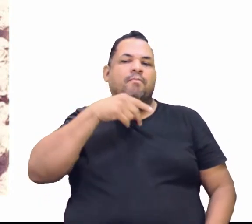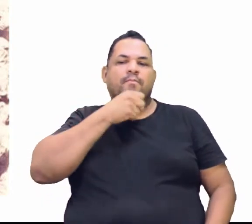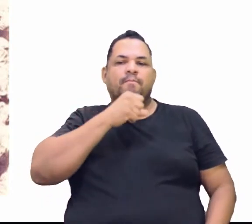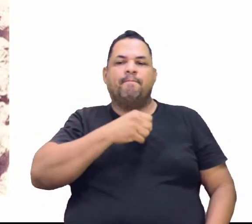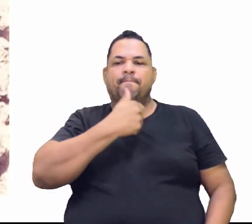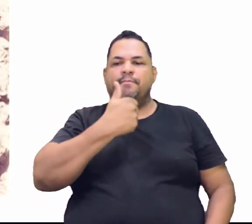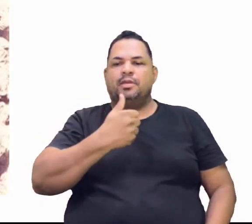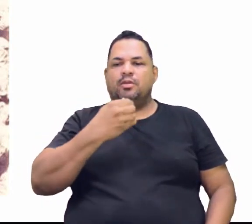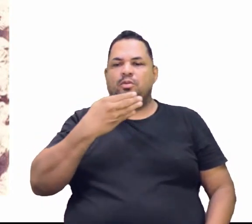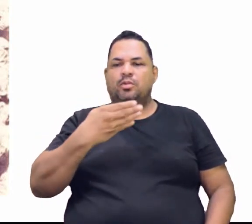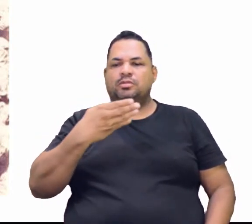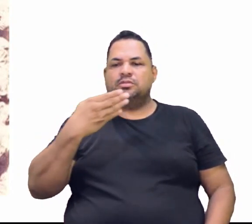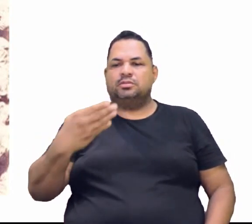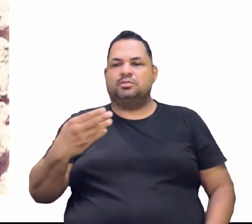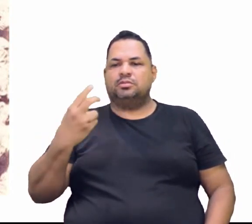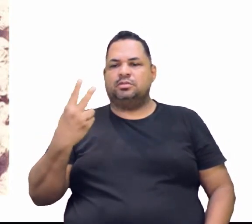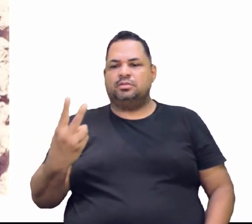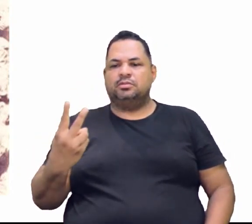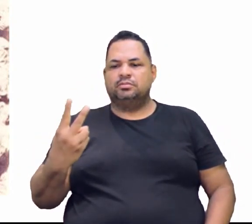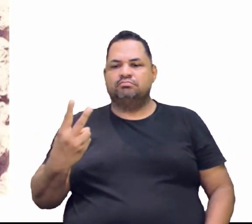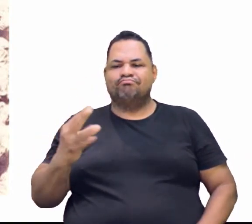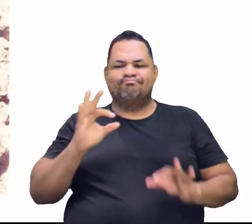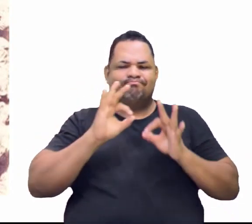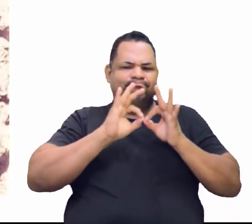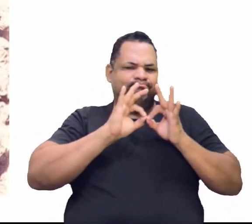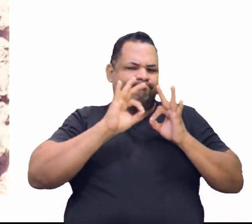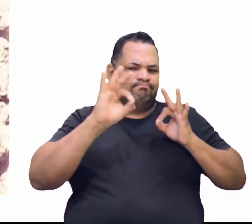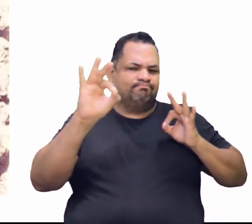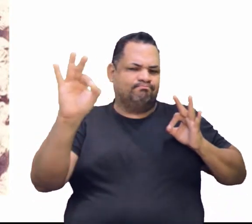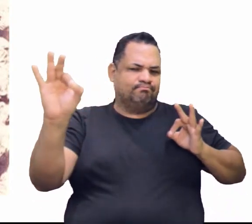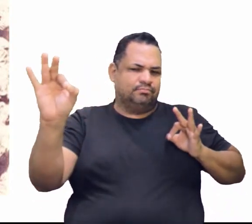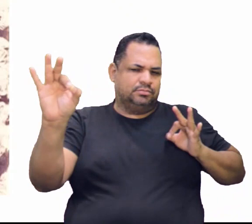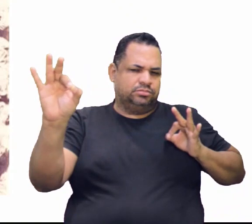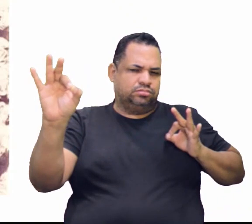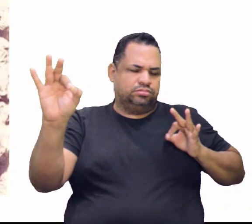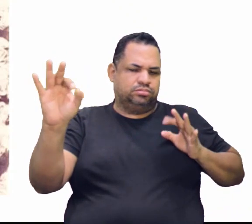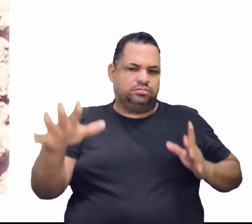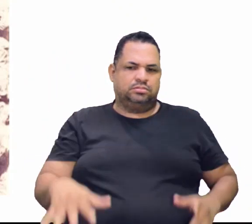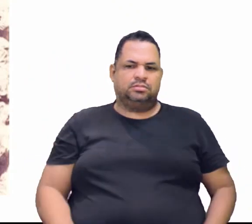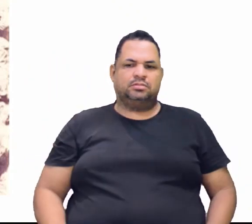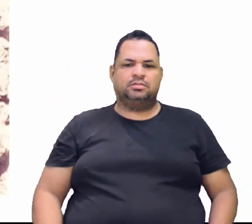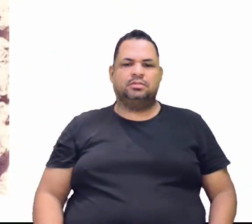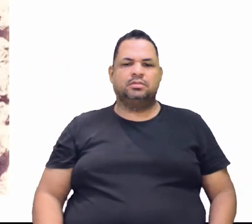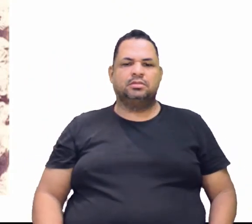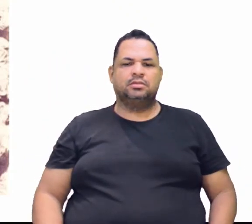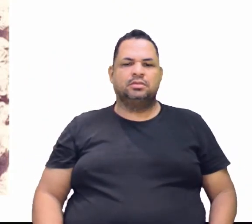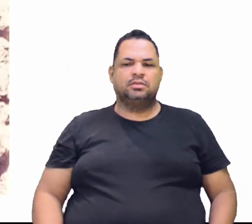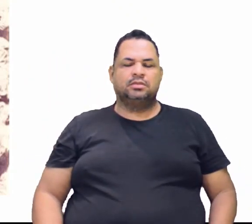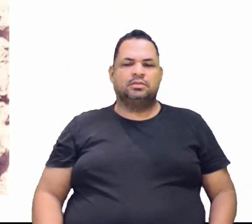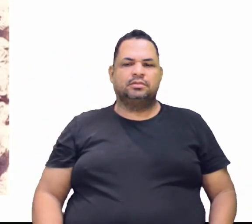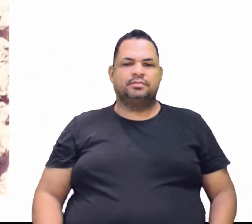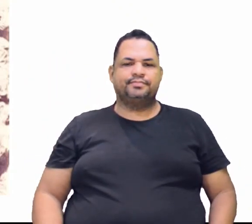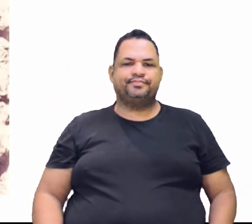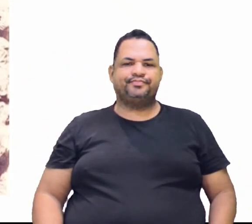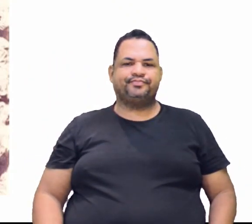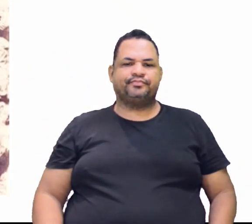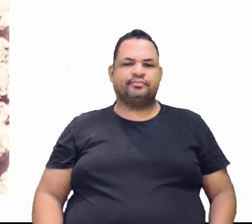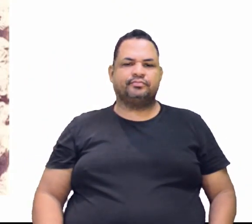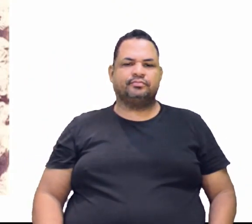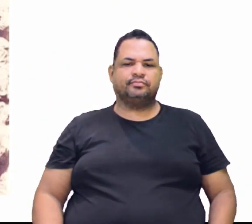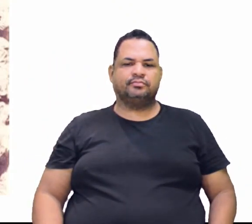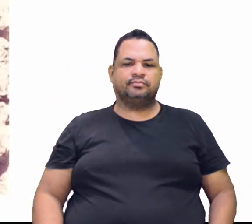1.442 km. É muito longe, é muito longe. Só que, Rondon,